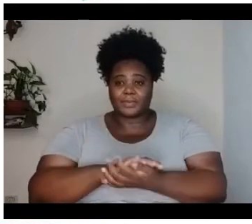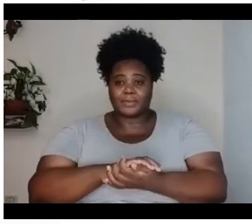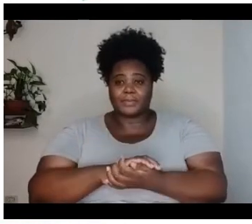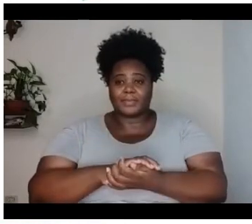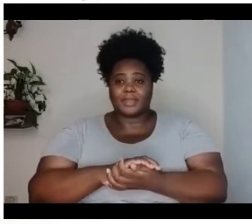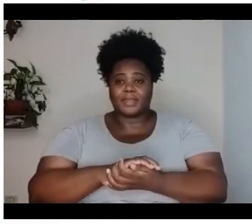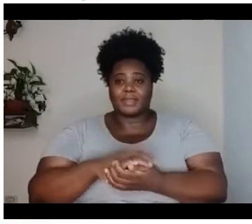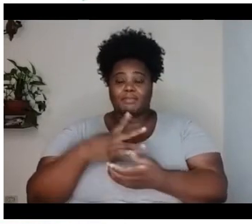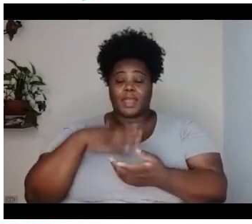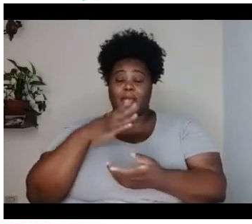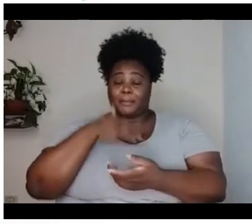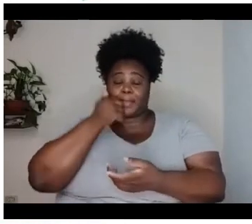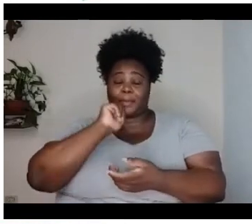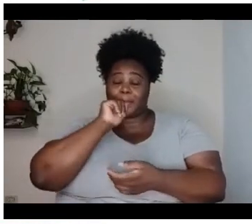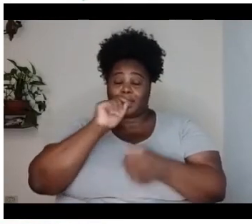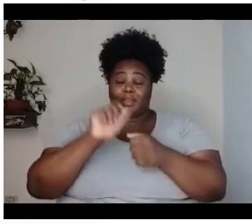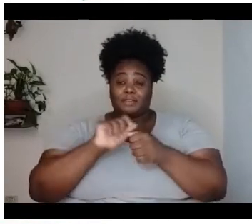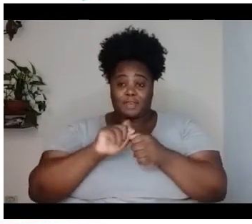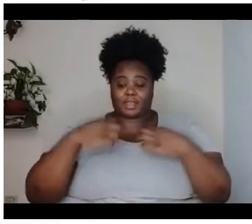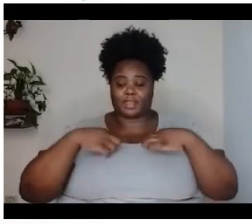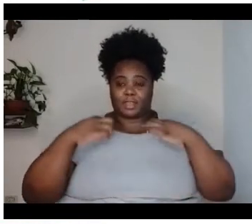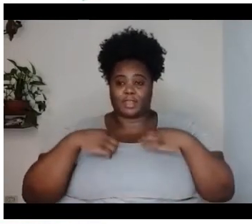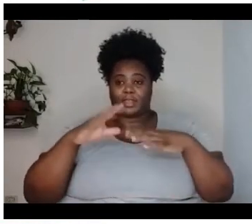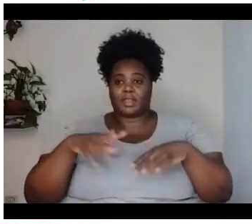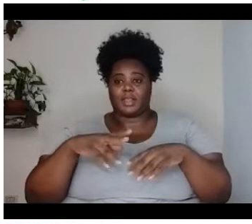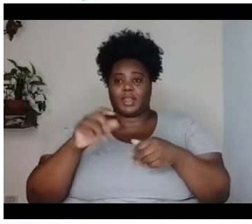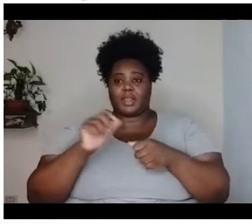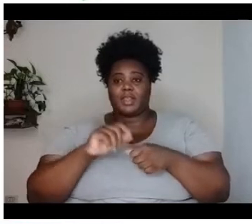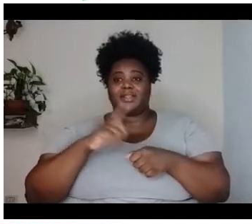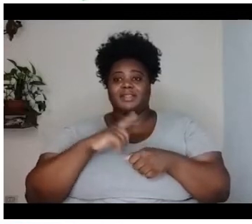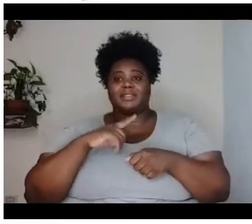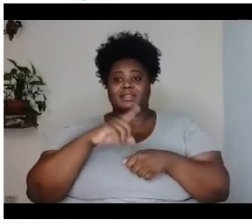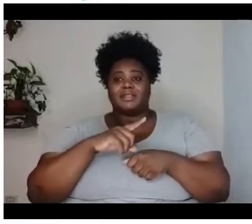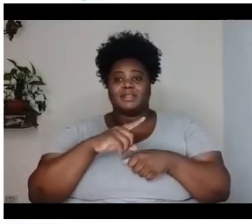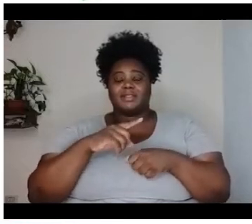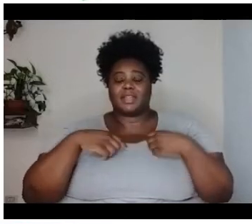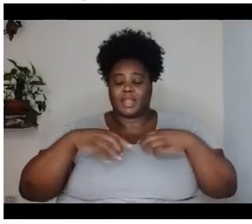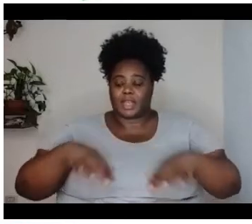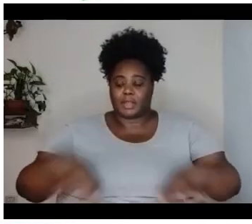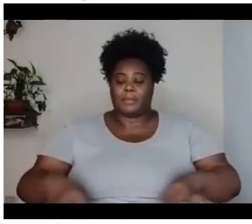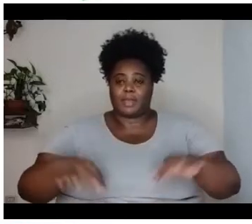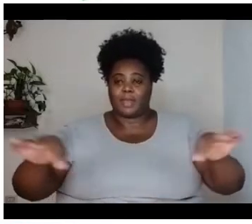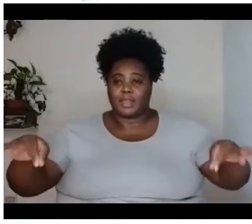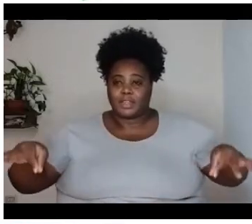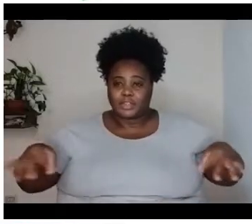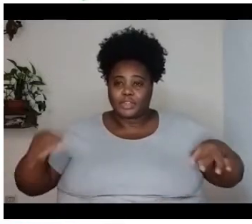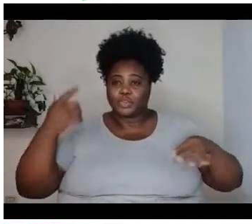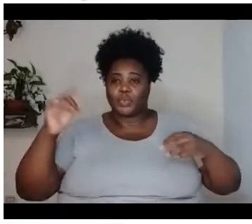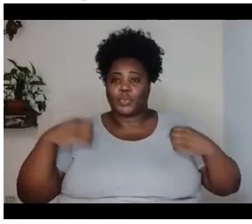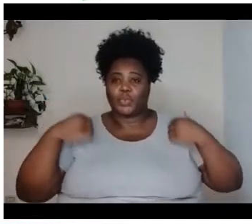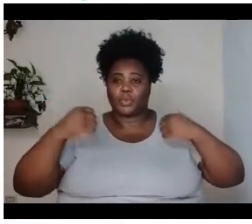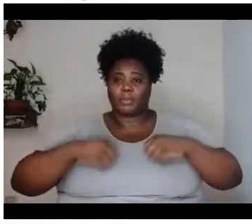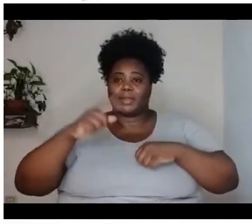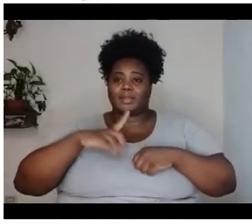meu figurino, né? E ela falou assim, ai, filha, tem esse forro aqui de cetim de um outro blazer que tem